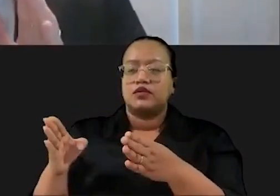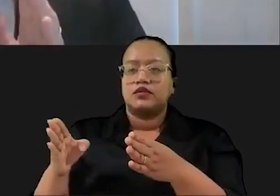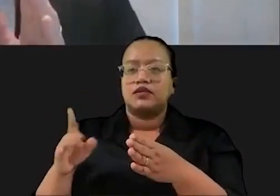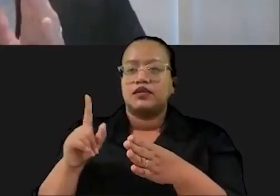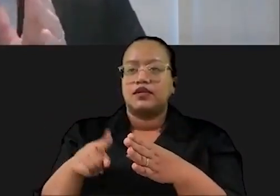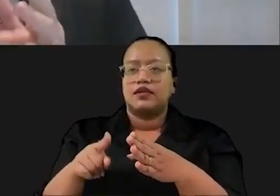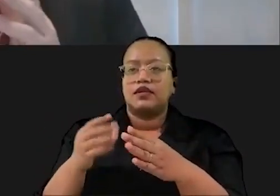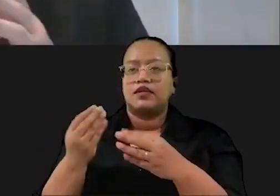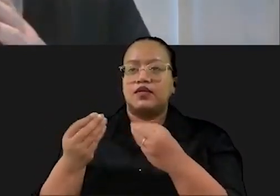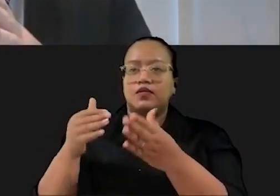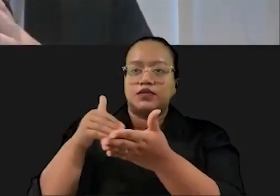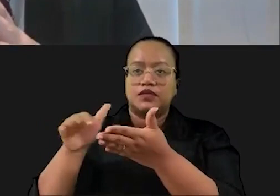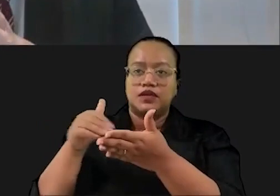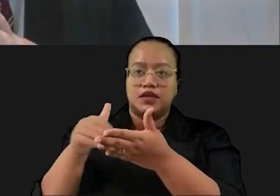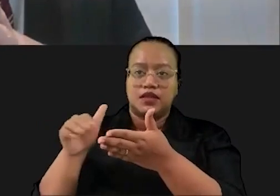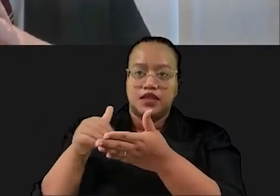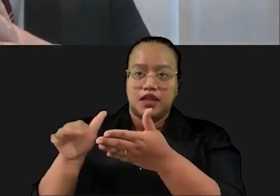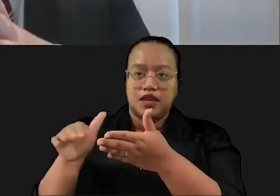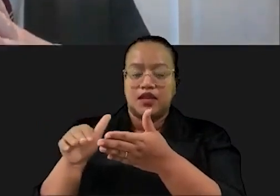mesma contestação.